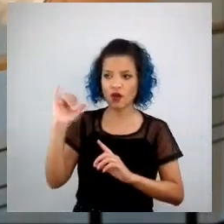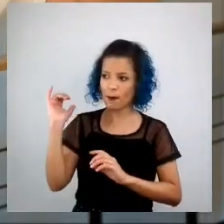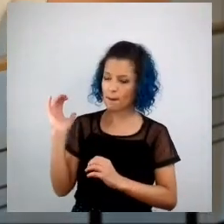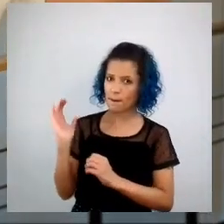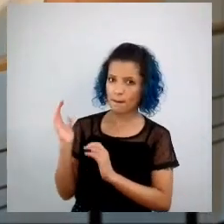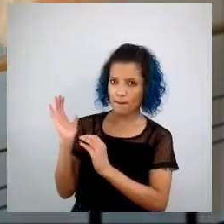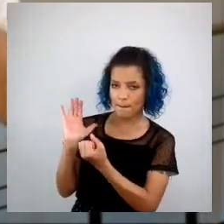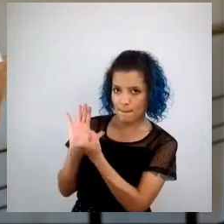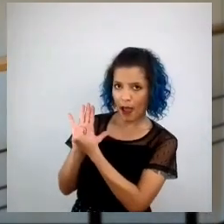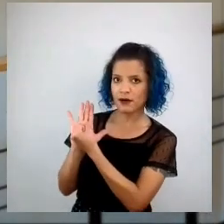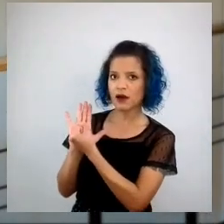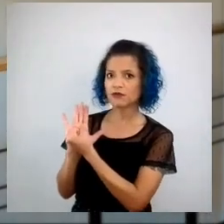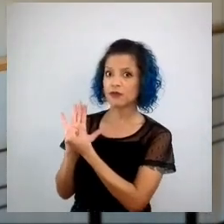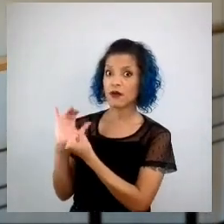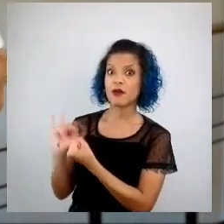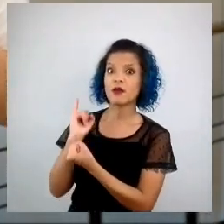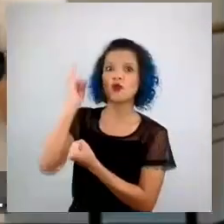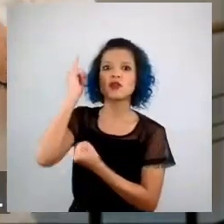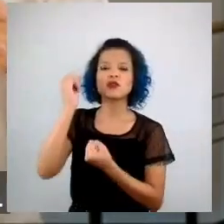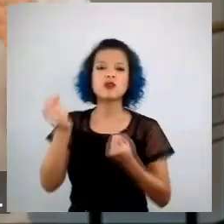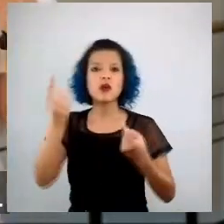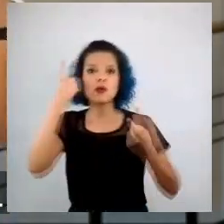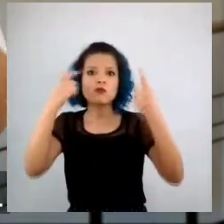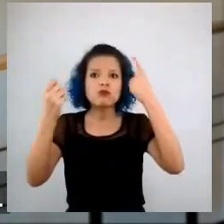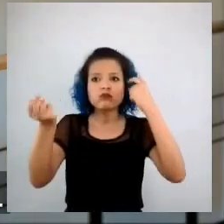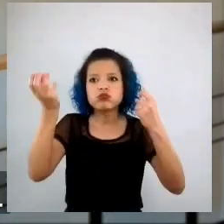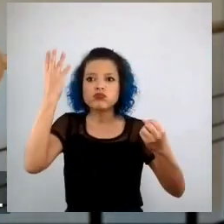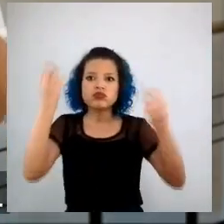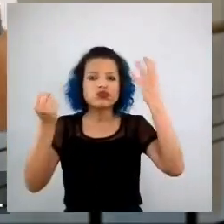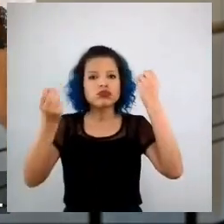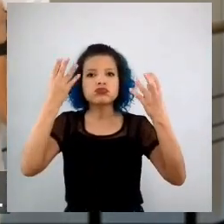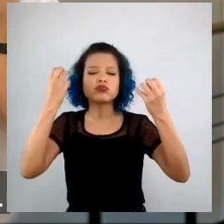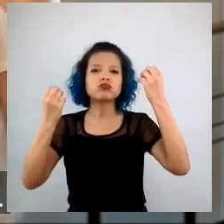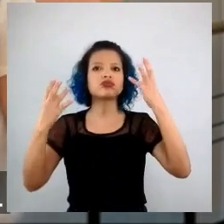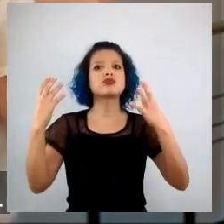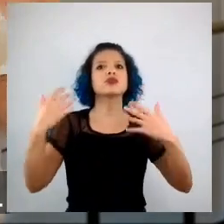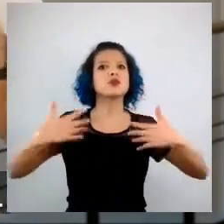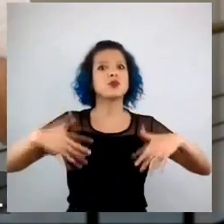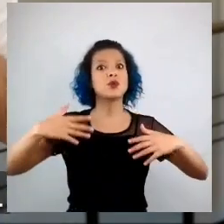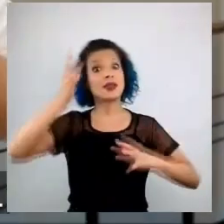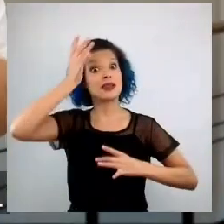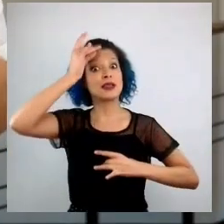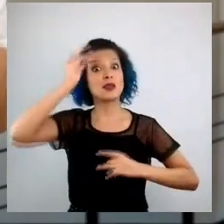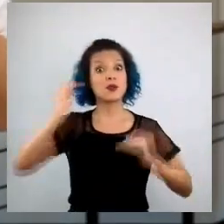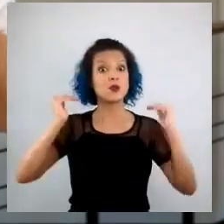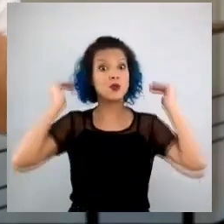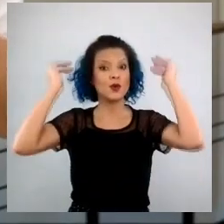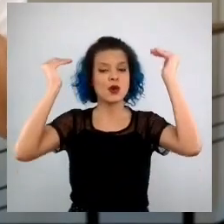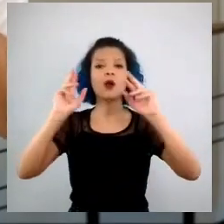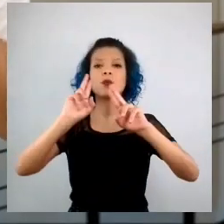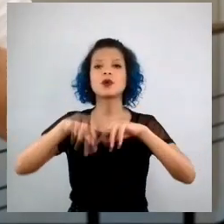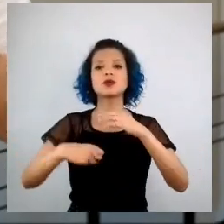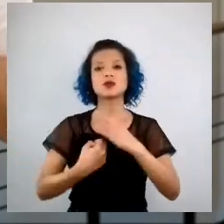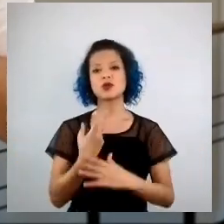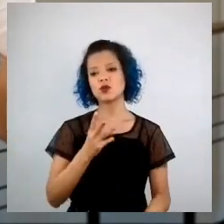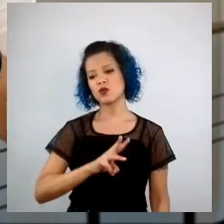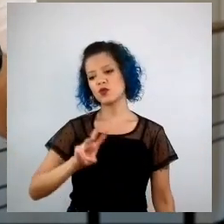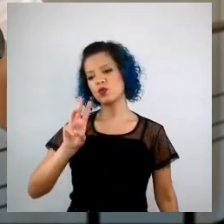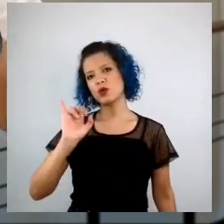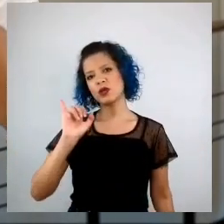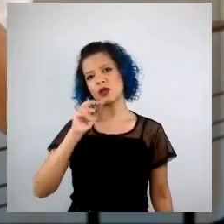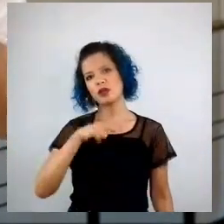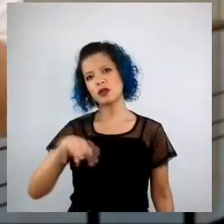e fábricas criativas de alta performance. E é para isso que a gente acabou criando a Winnie. A Winnie, para quem não conhece,